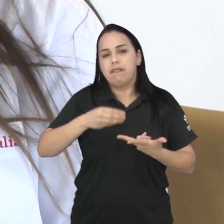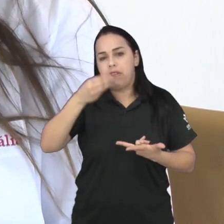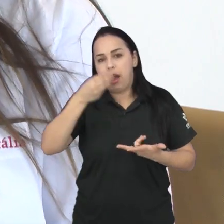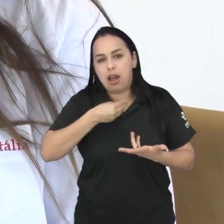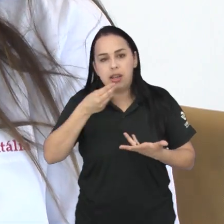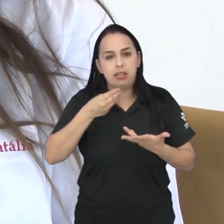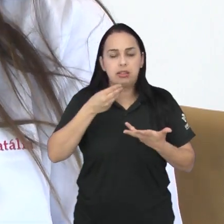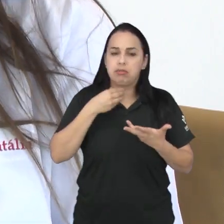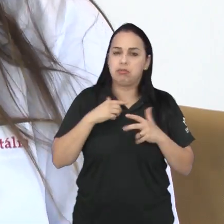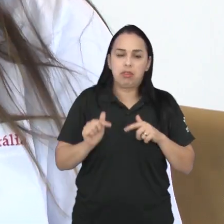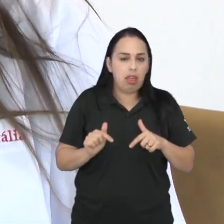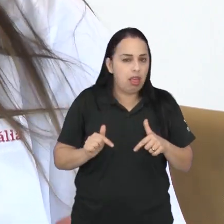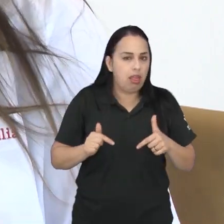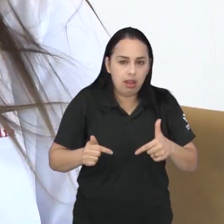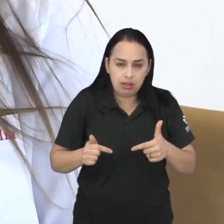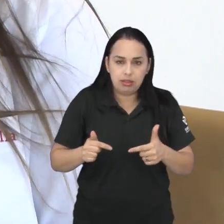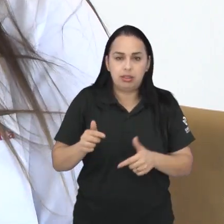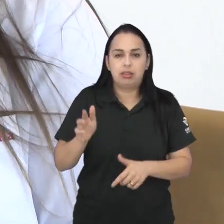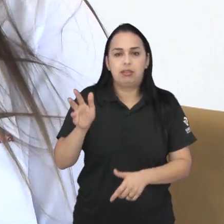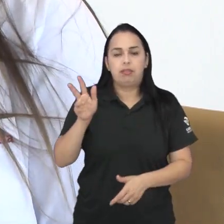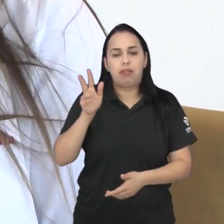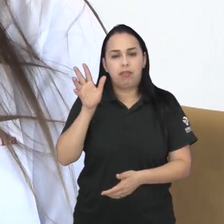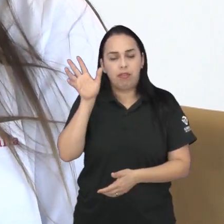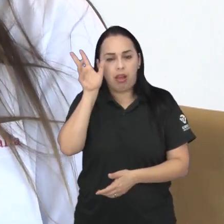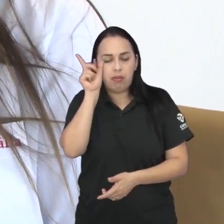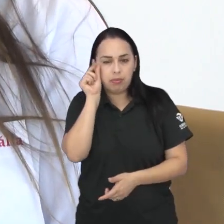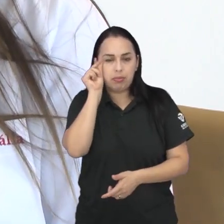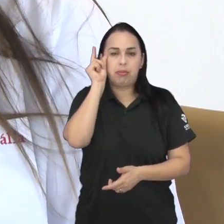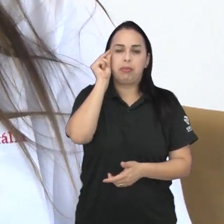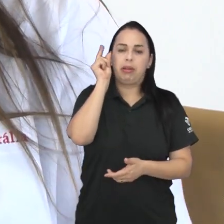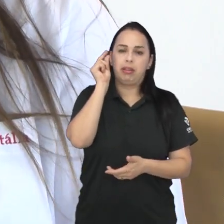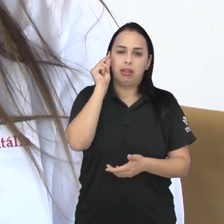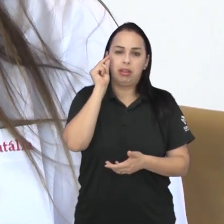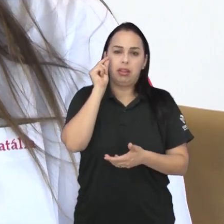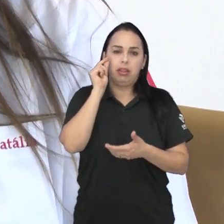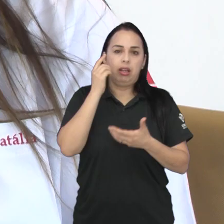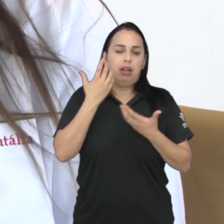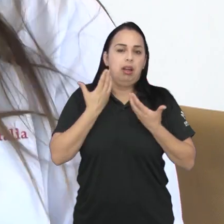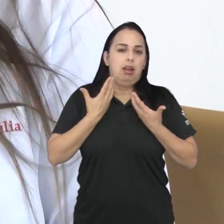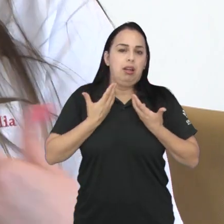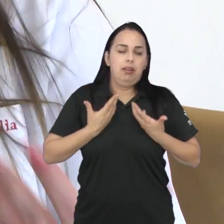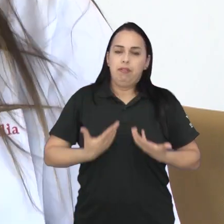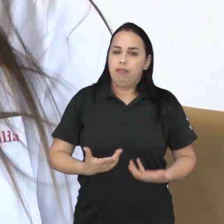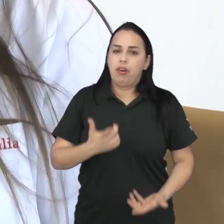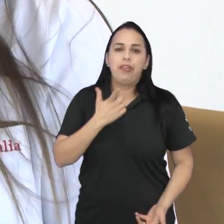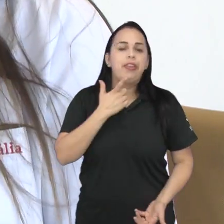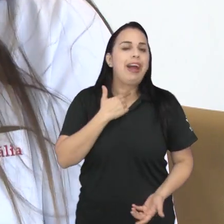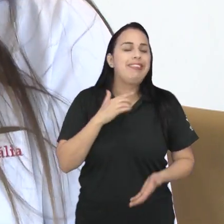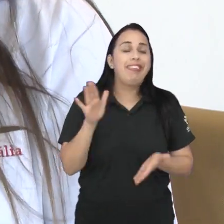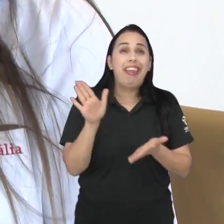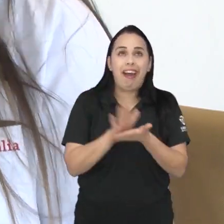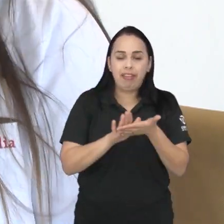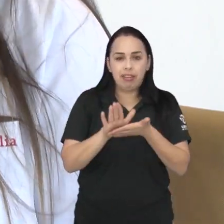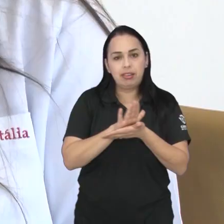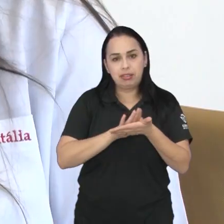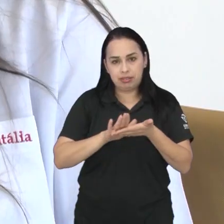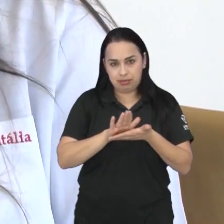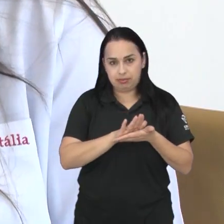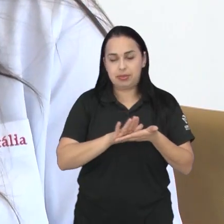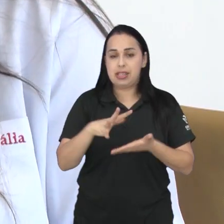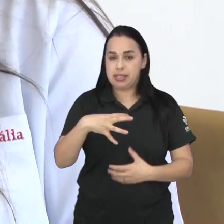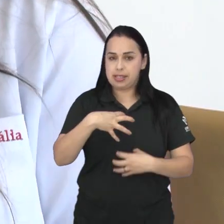fraqueza em disposição somente excessiva uma fadiga ali não tem ânimo para fazer nada ao longo do dia dele